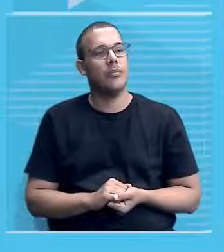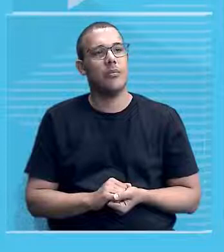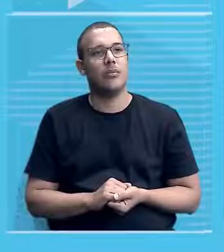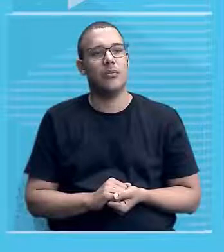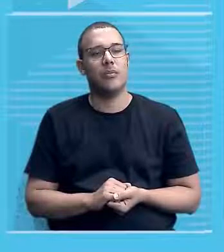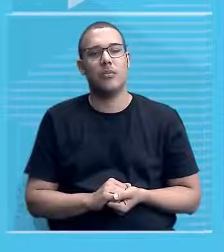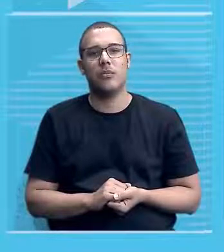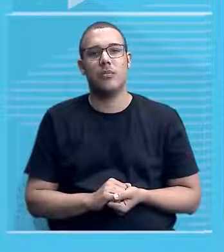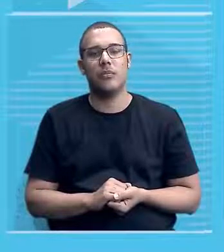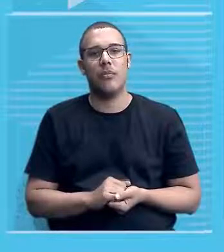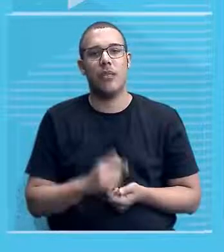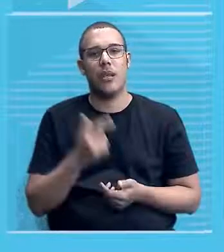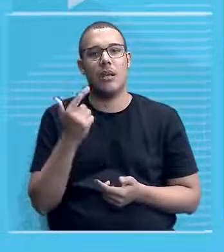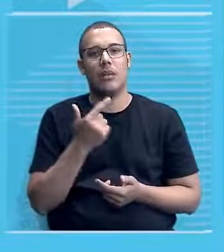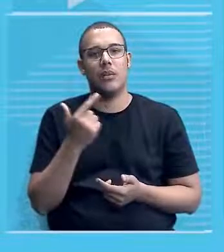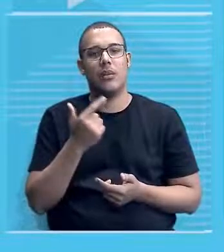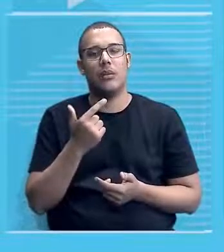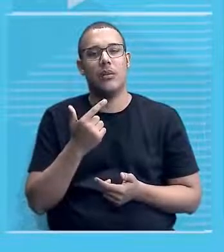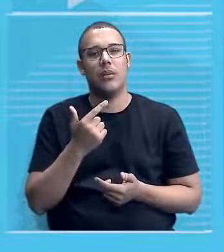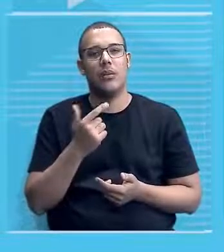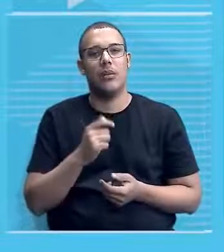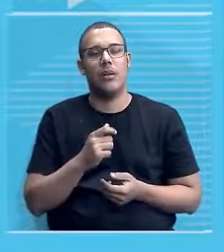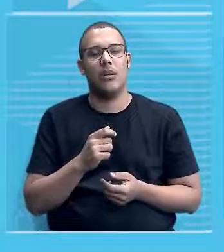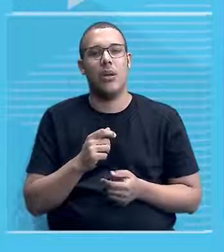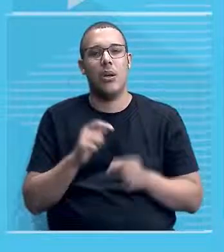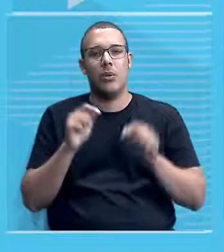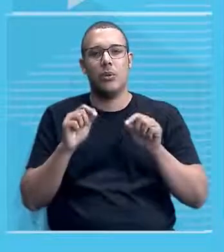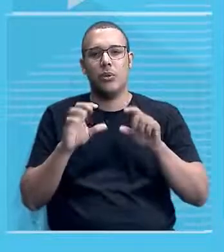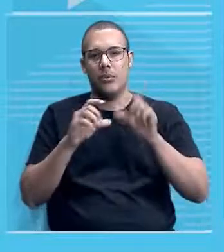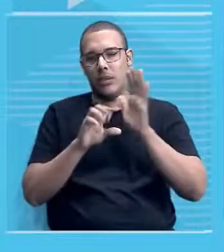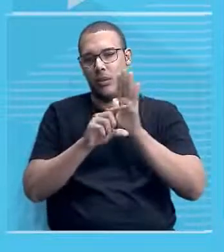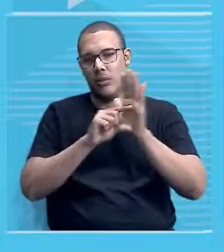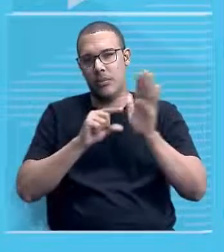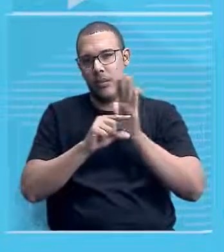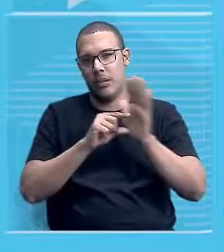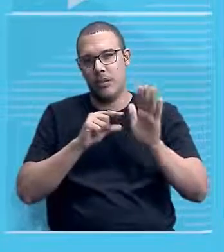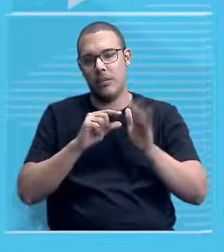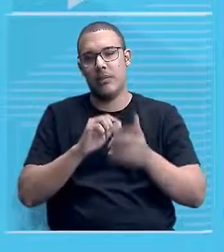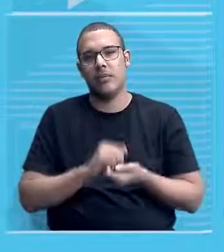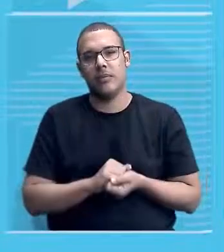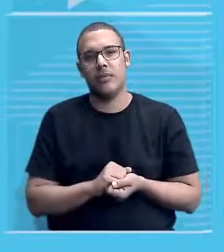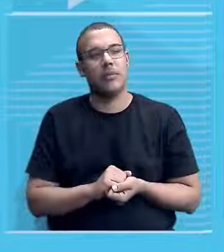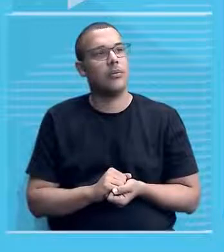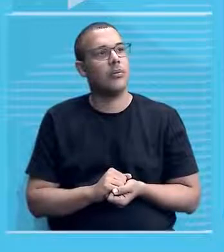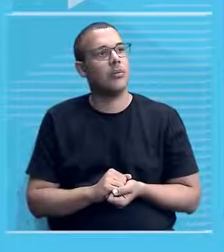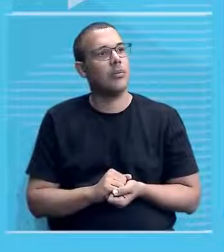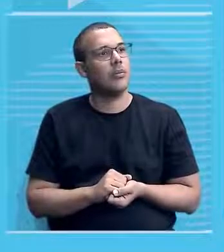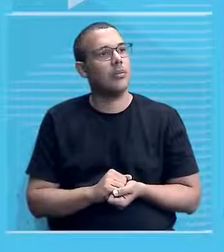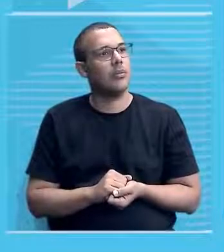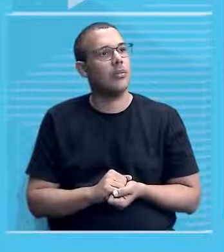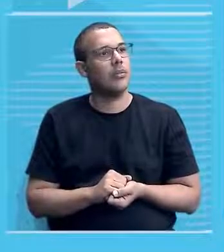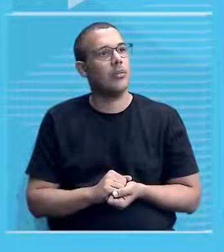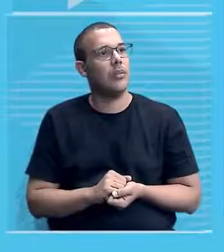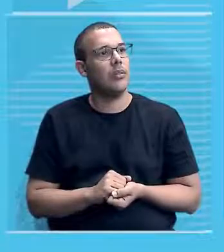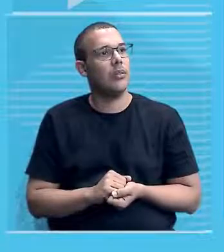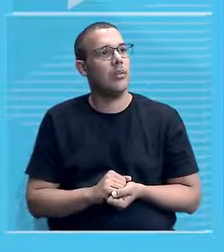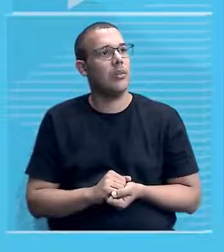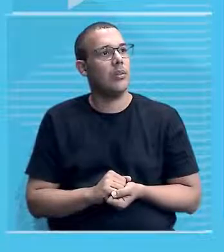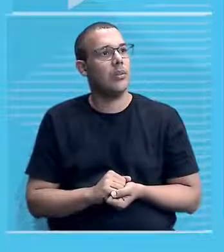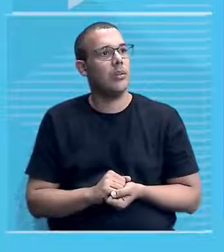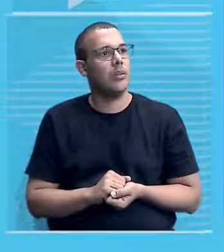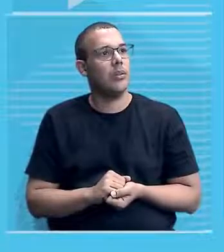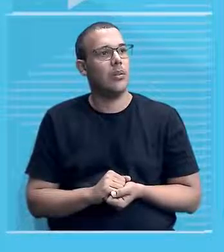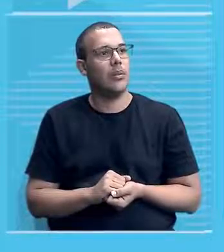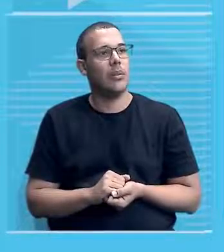lírico ele expressa na última estrofe quem mais resistir aí o bicho pega